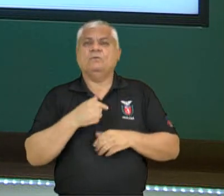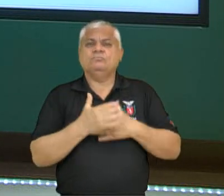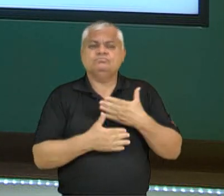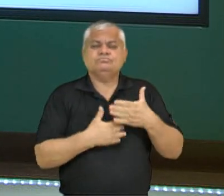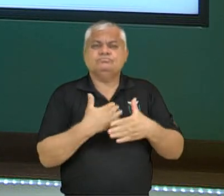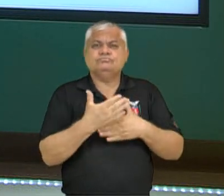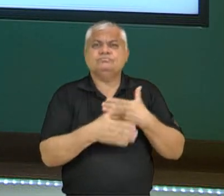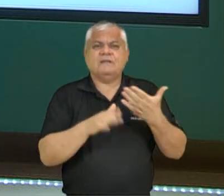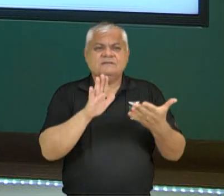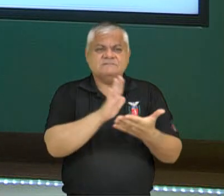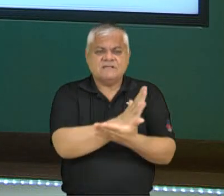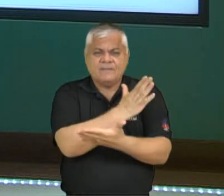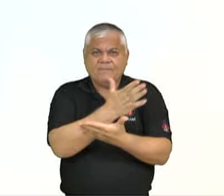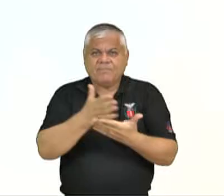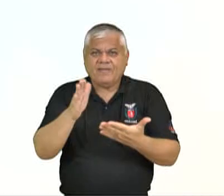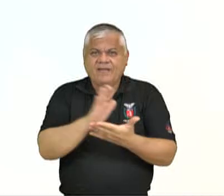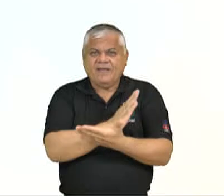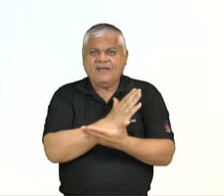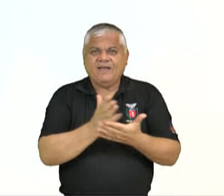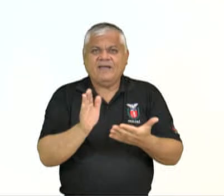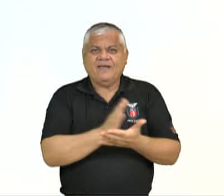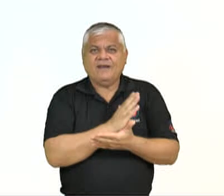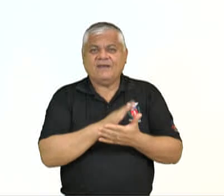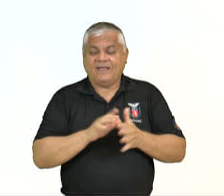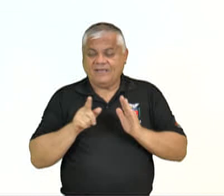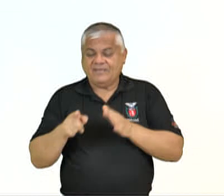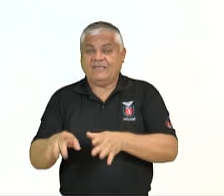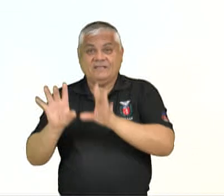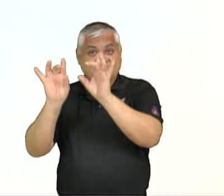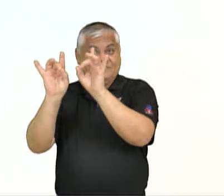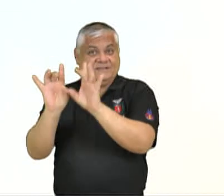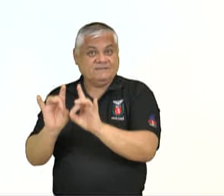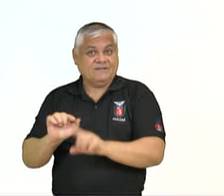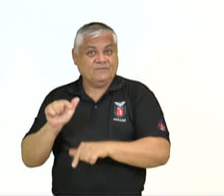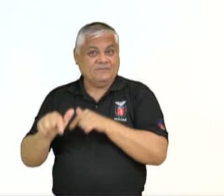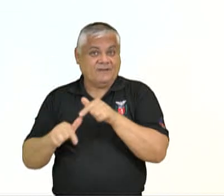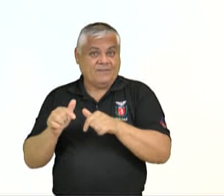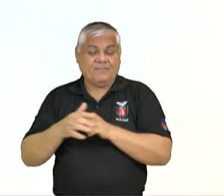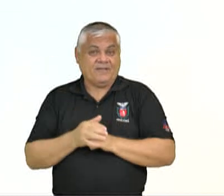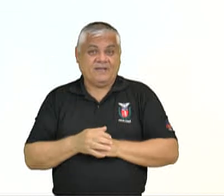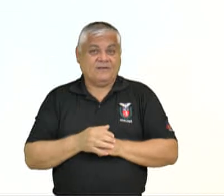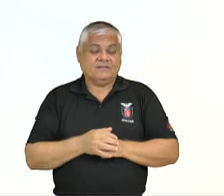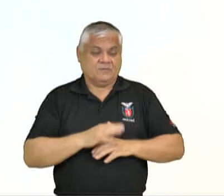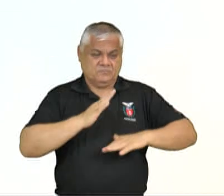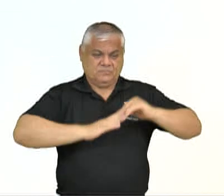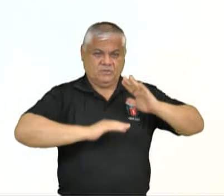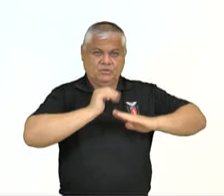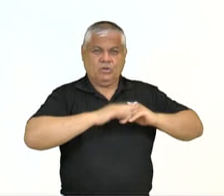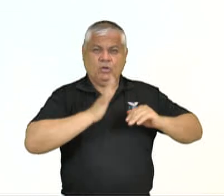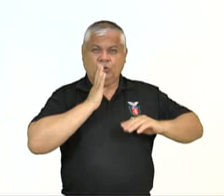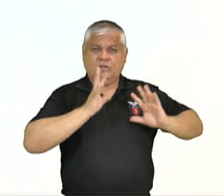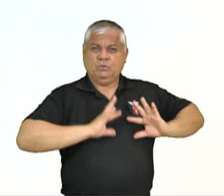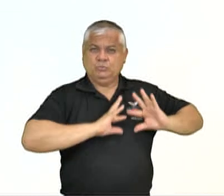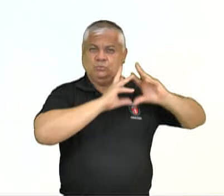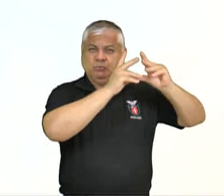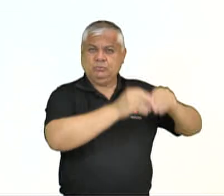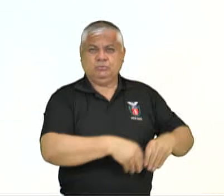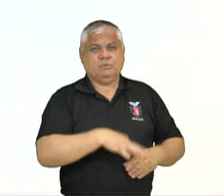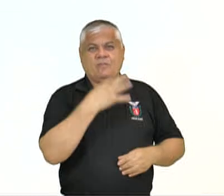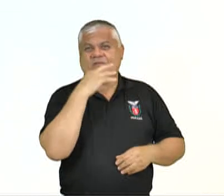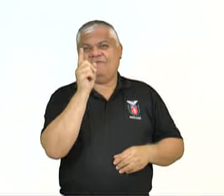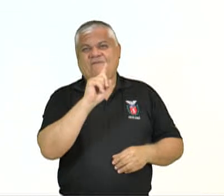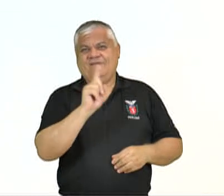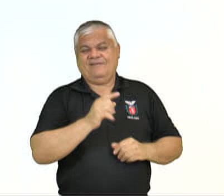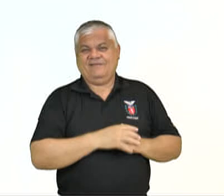processo de divisão e especialização do trabalho. Então, o trabalhador ele não fica mais conhecedor de todo o processo produtivo,